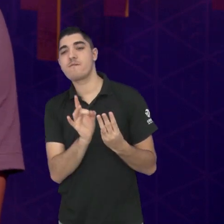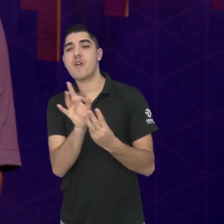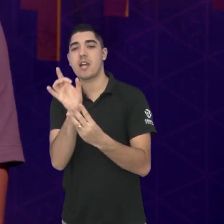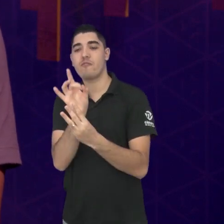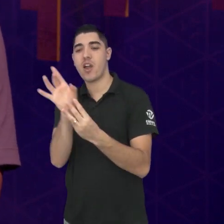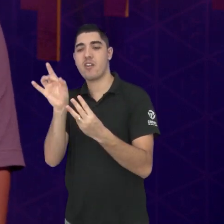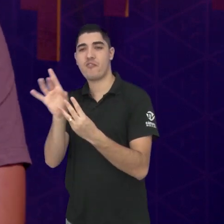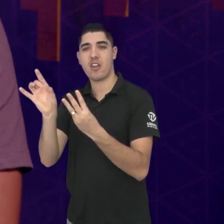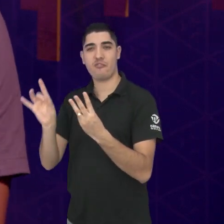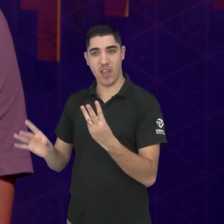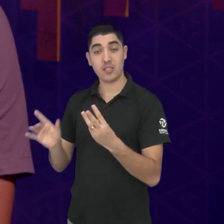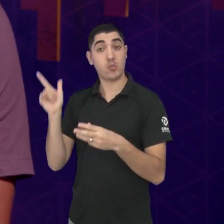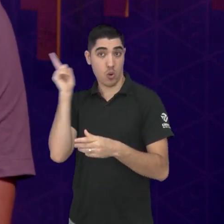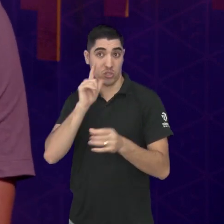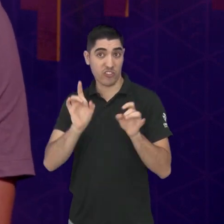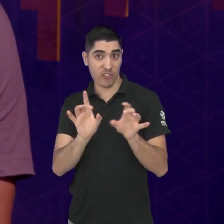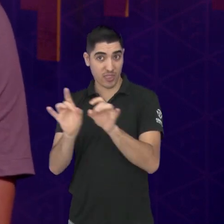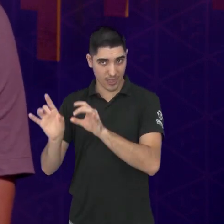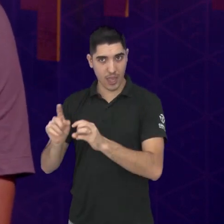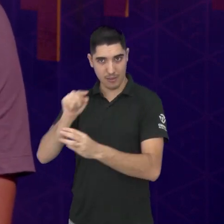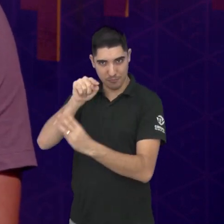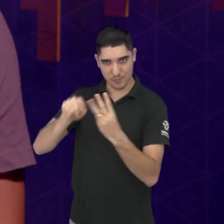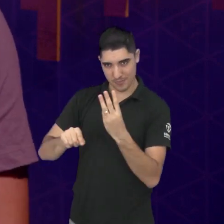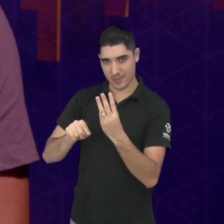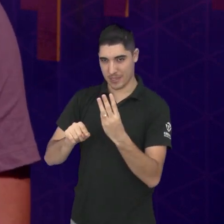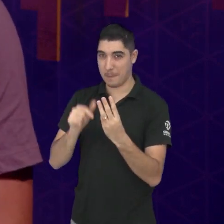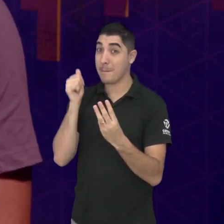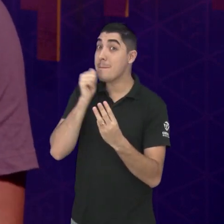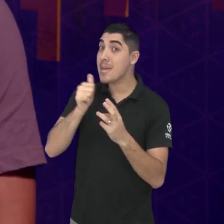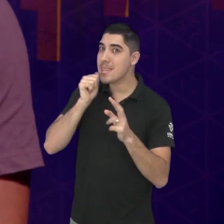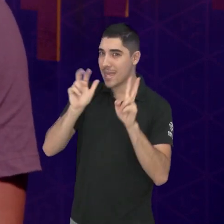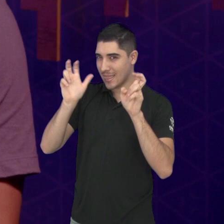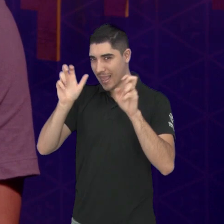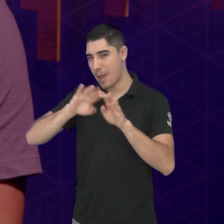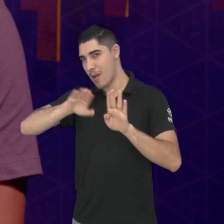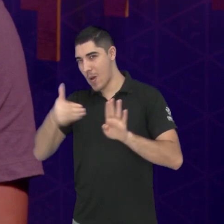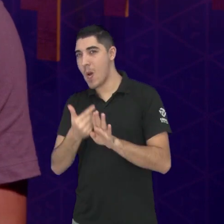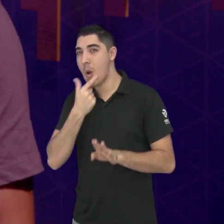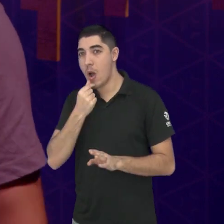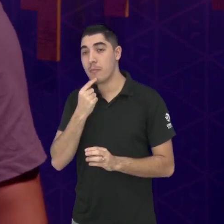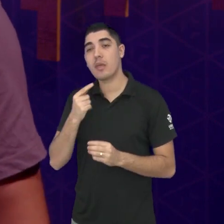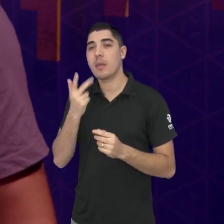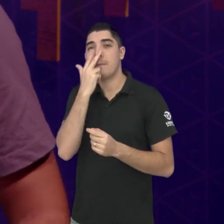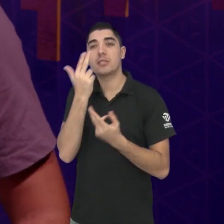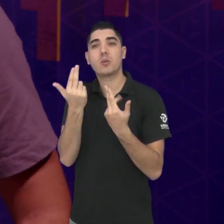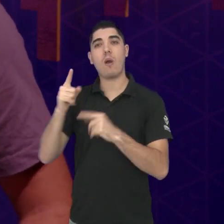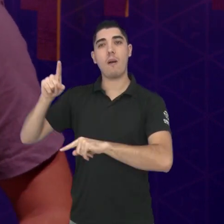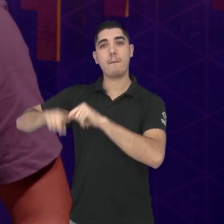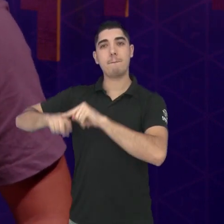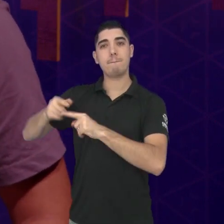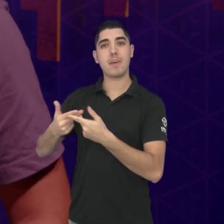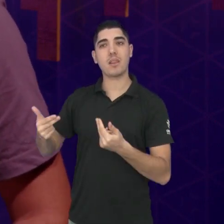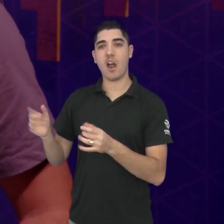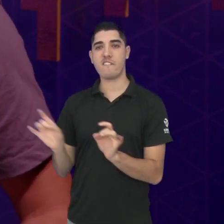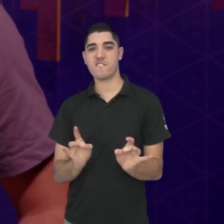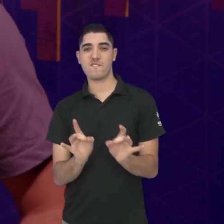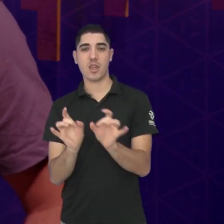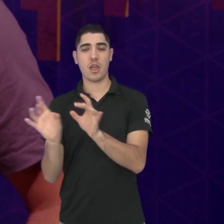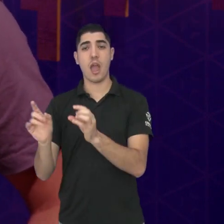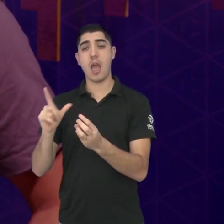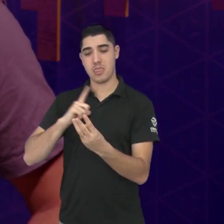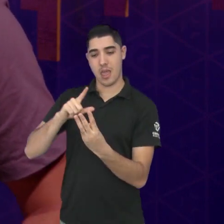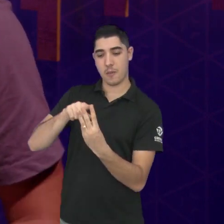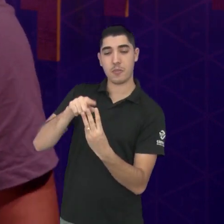as meninas, né, e como objetos mesmo. Então tem tipo assim, uma que ela não é